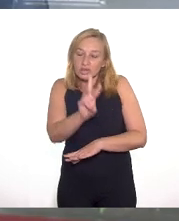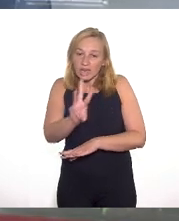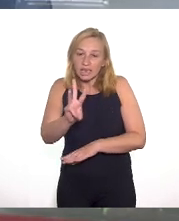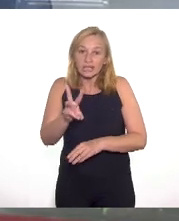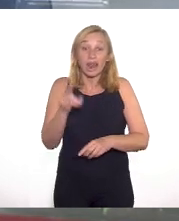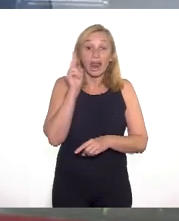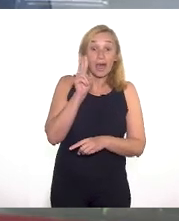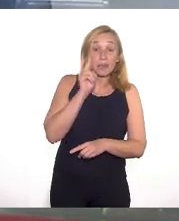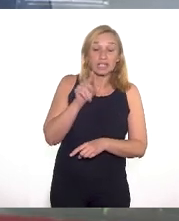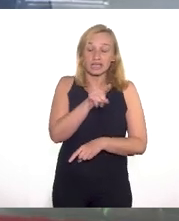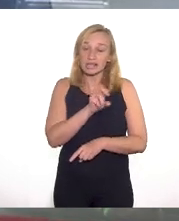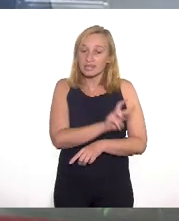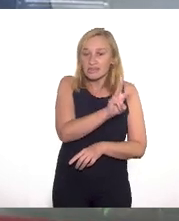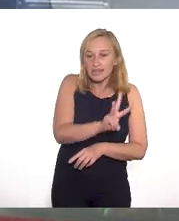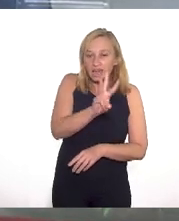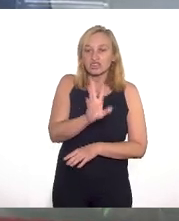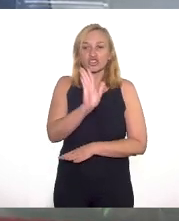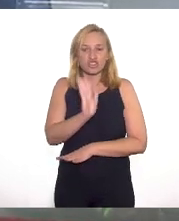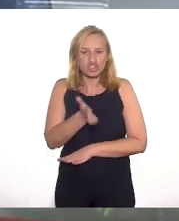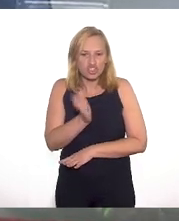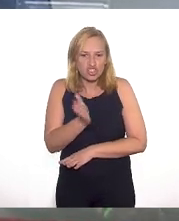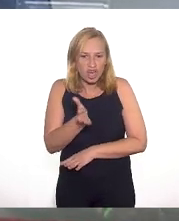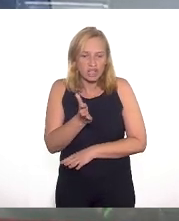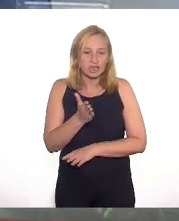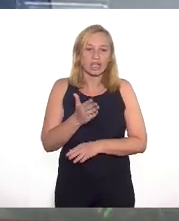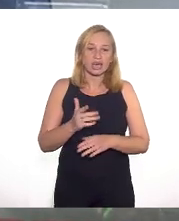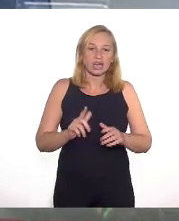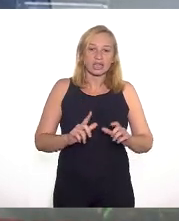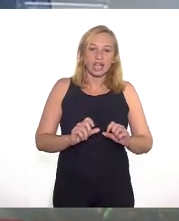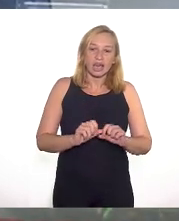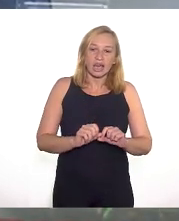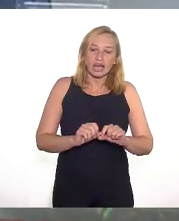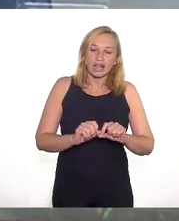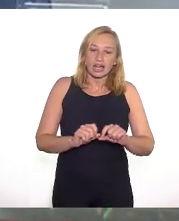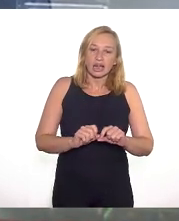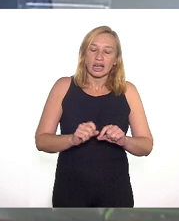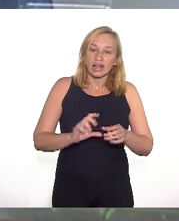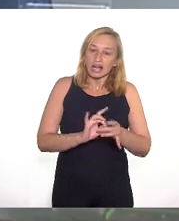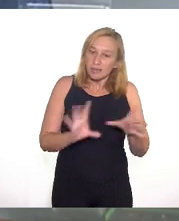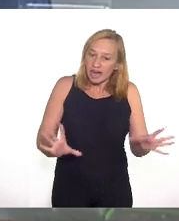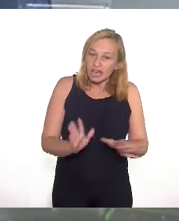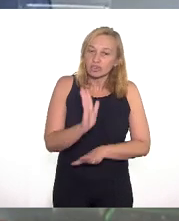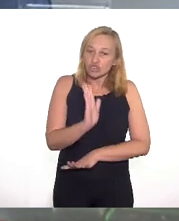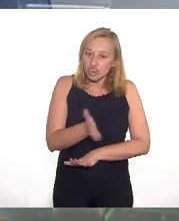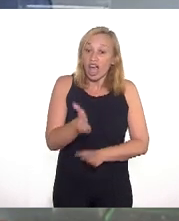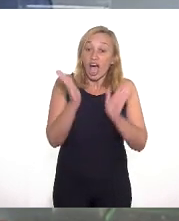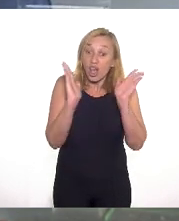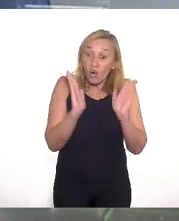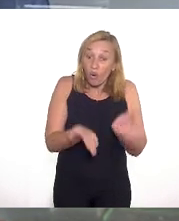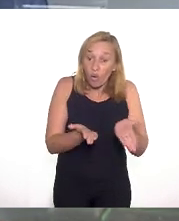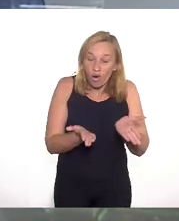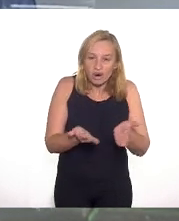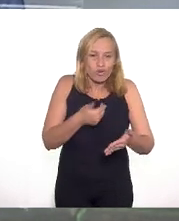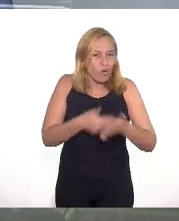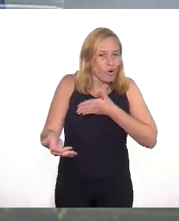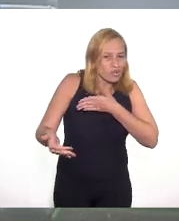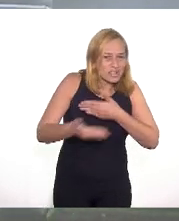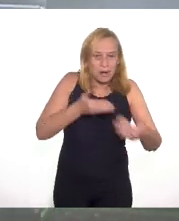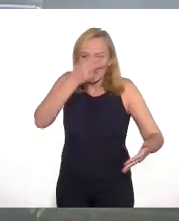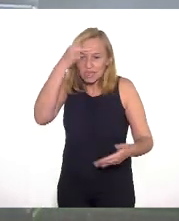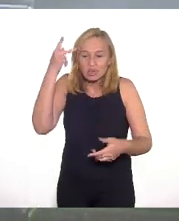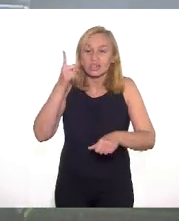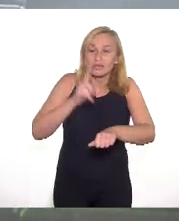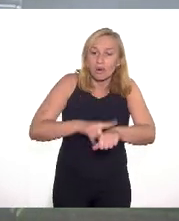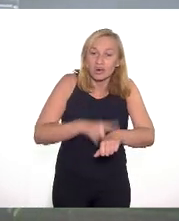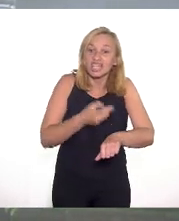Lembrando que esse site, já nesse momento, já está ativo. Toda essa plataforma já está ativa agora. Qualquer pessoa, nesse momento,